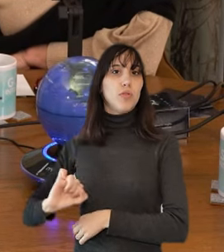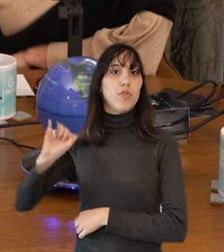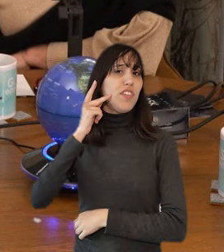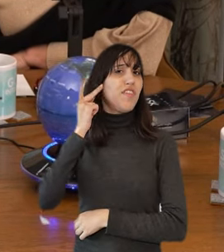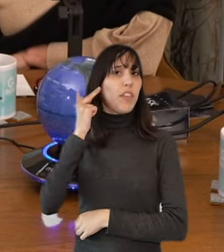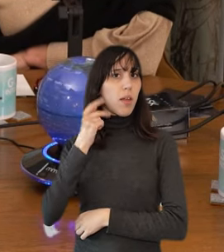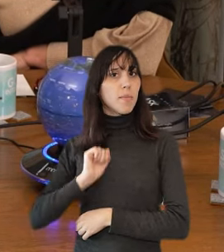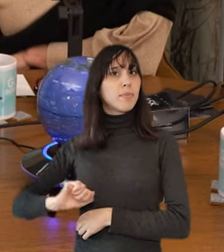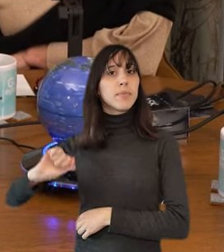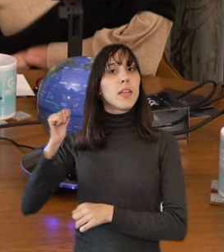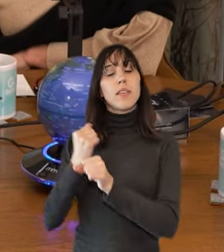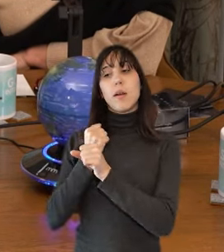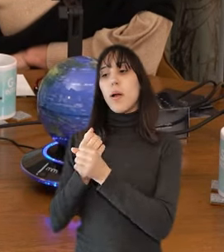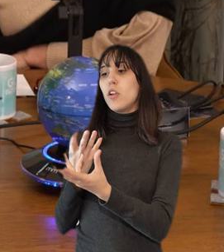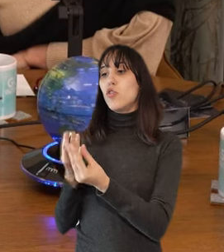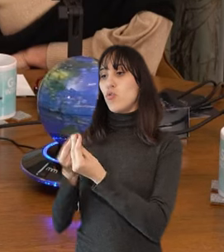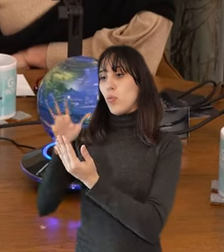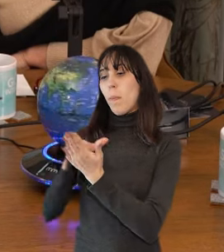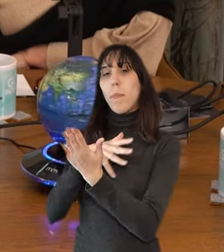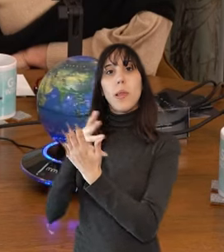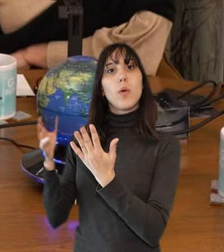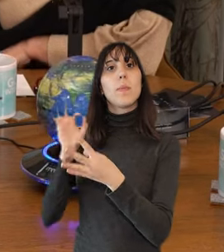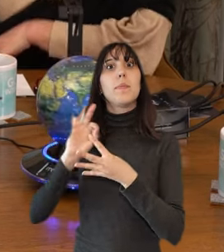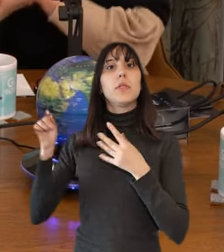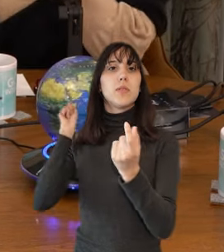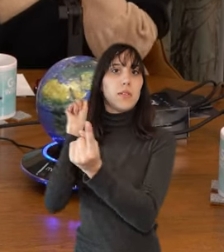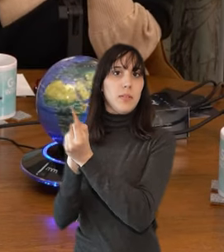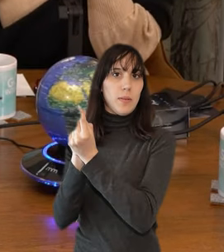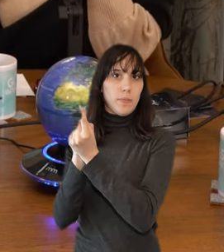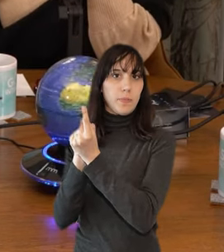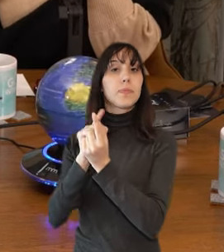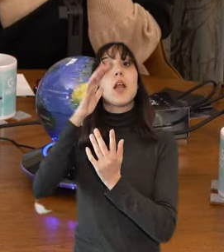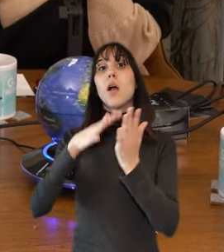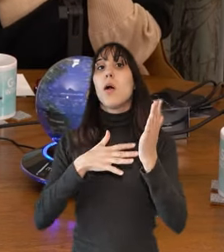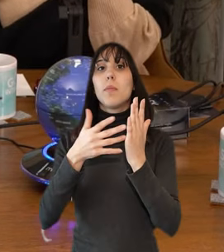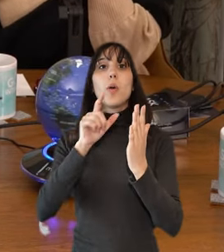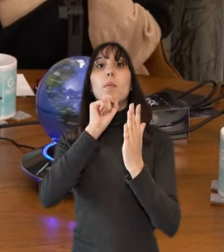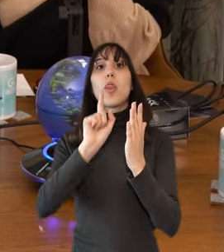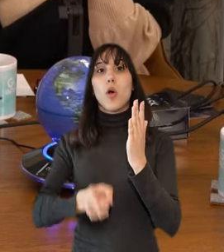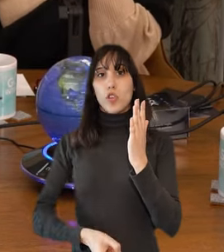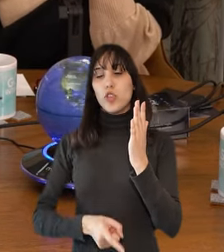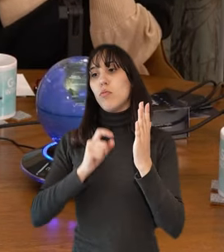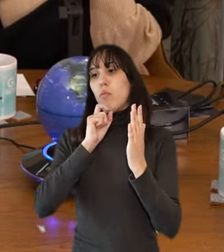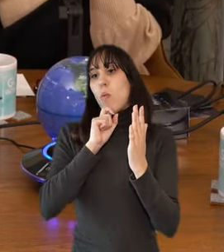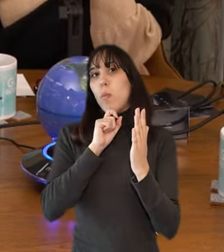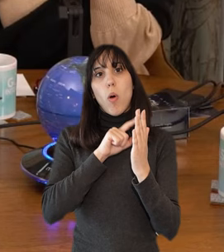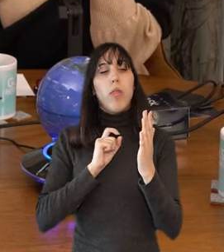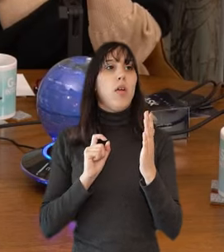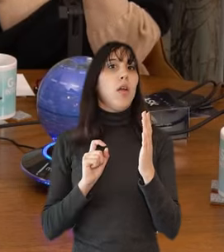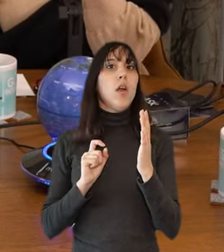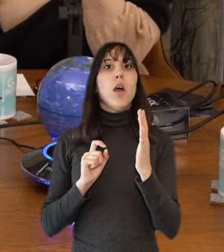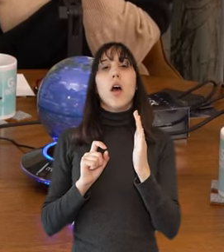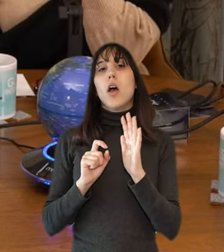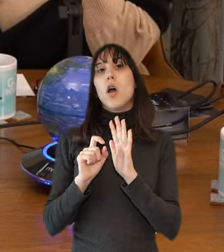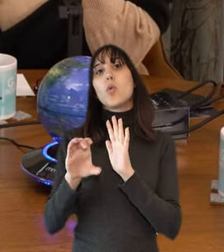de vida não é e trabalha com um aluno um plano personalizado o plano pode ser cumprir Um determinado currículo ou pode ser realmente